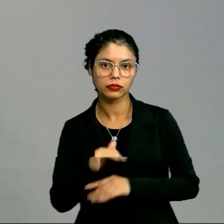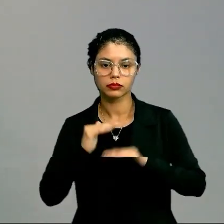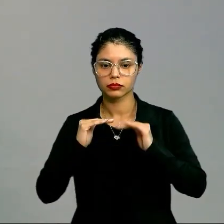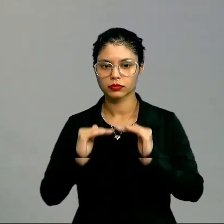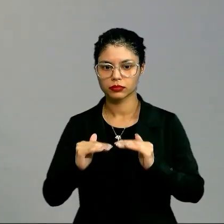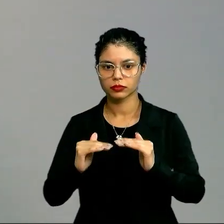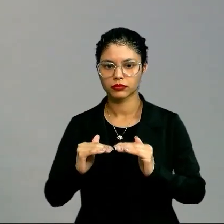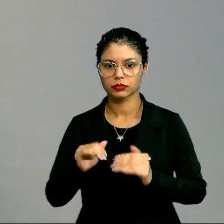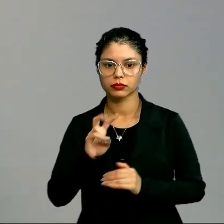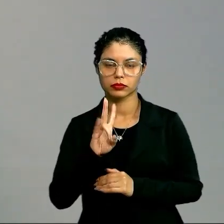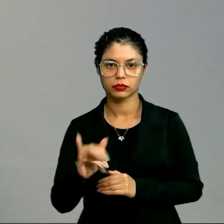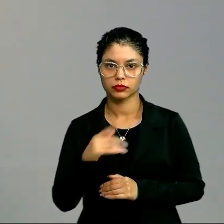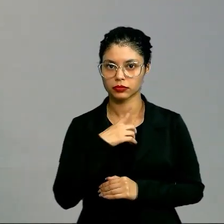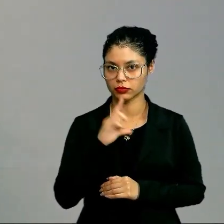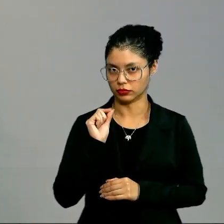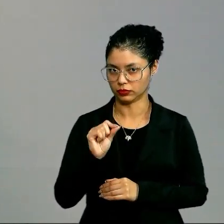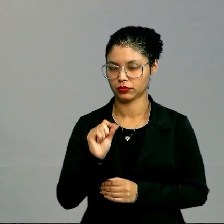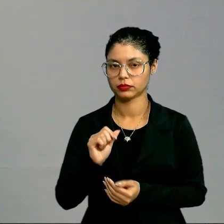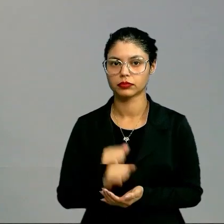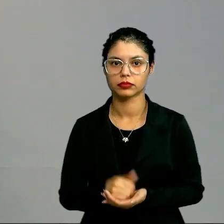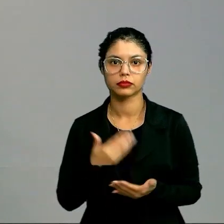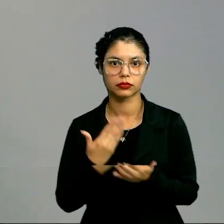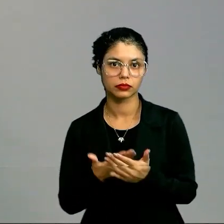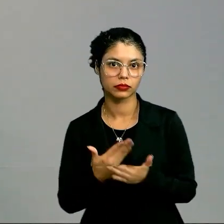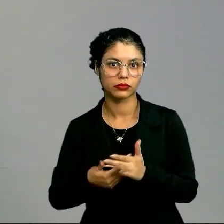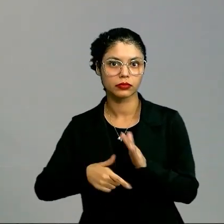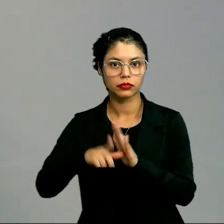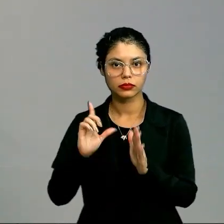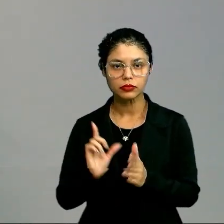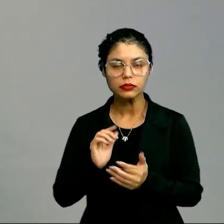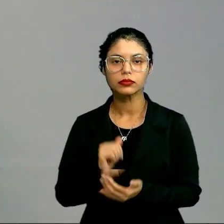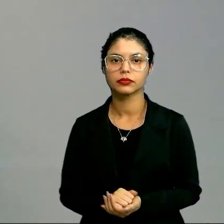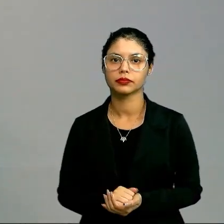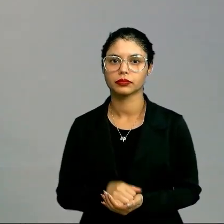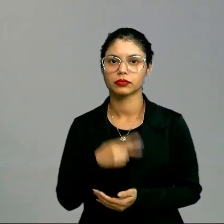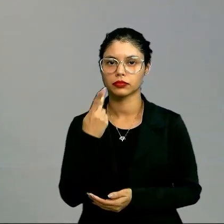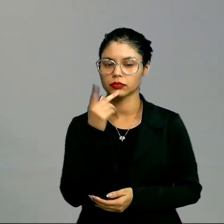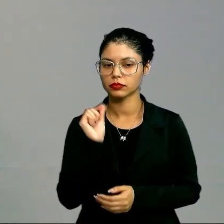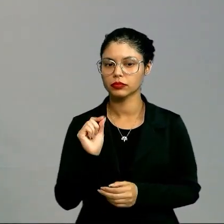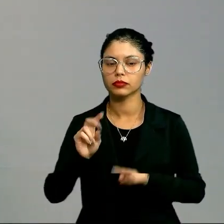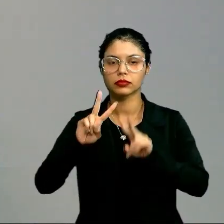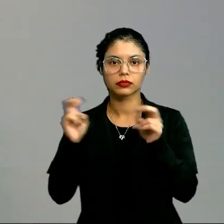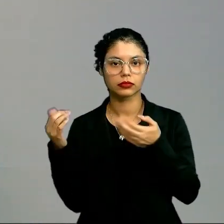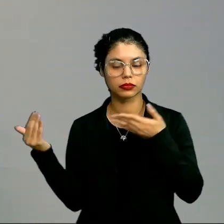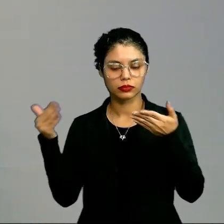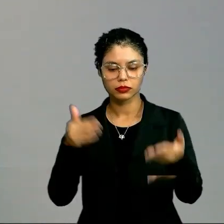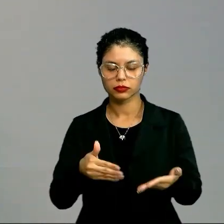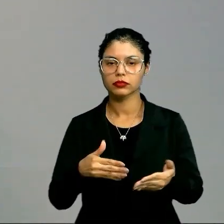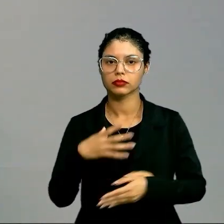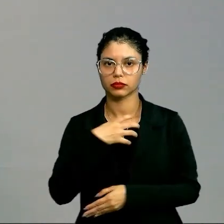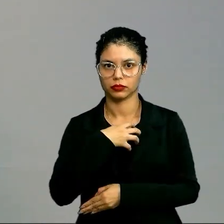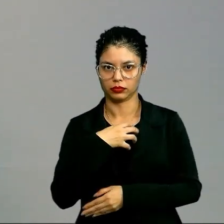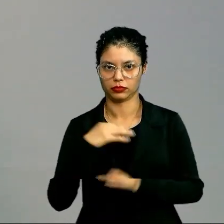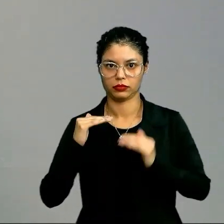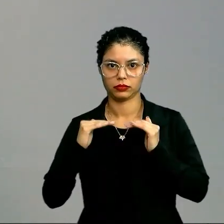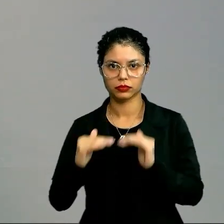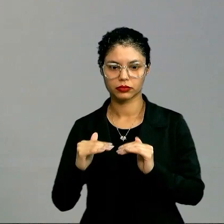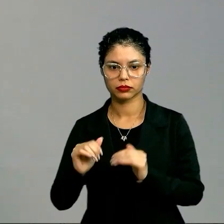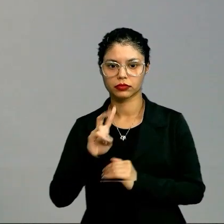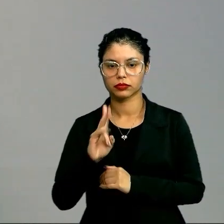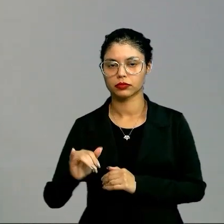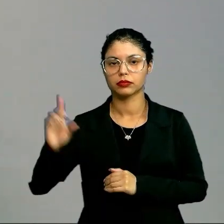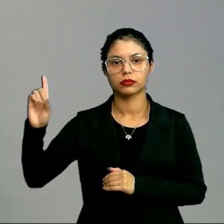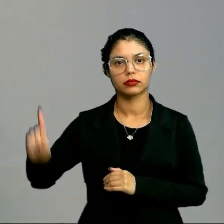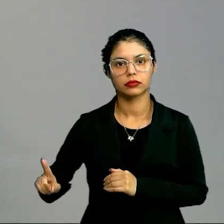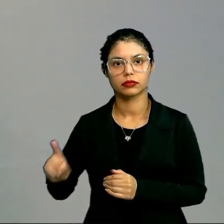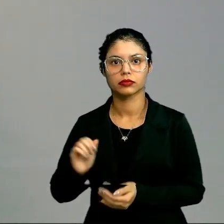fatores que deslocam esse equilíbrio? Na aula anterior nós falamos sobre como determinar o sentido desse equilíbrio, se ele vai para a